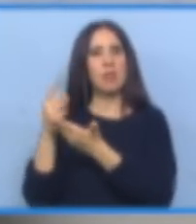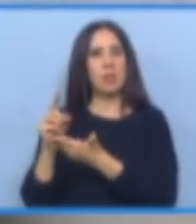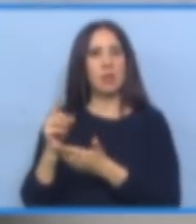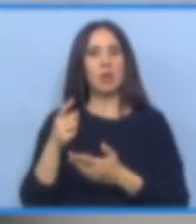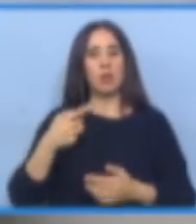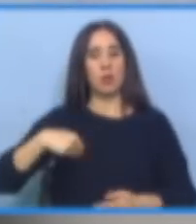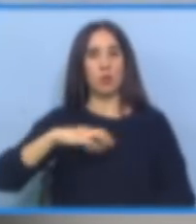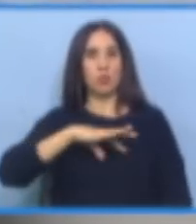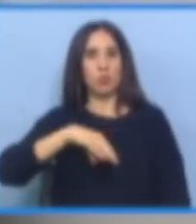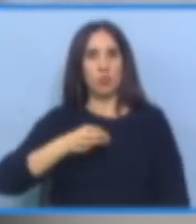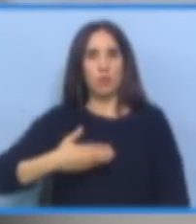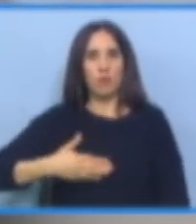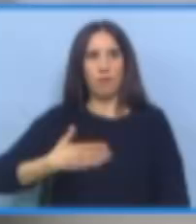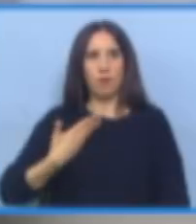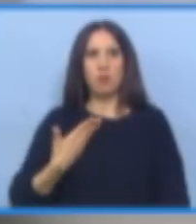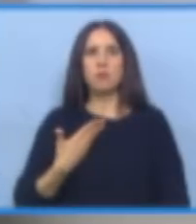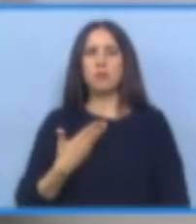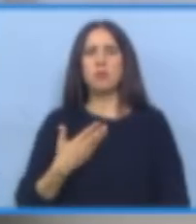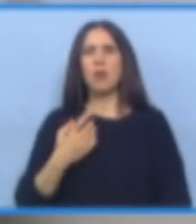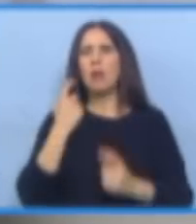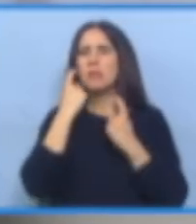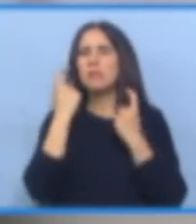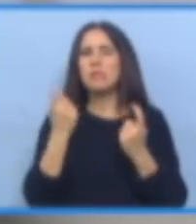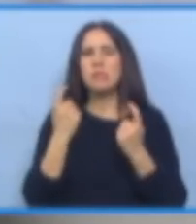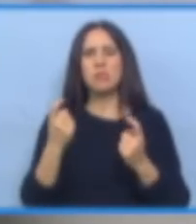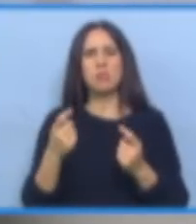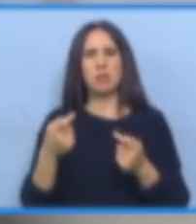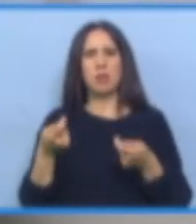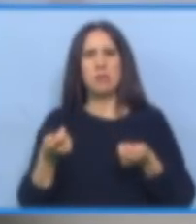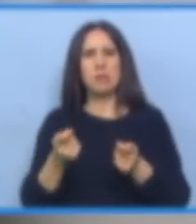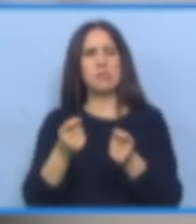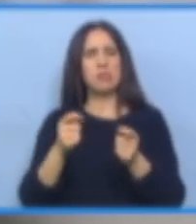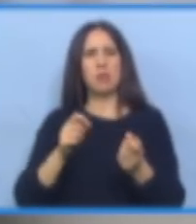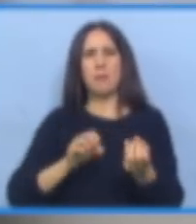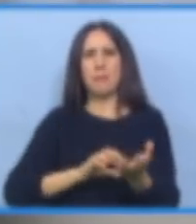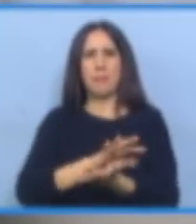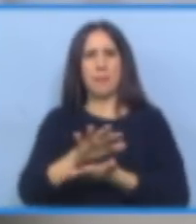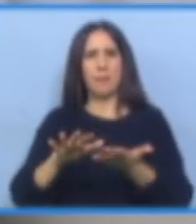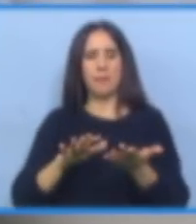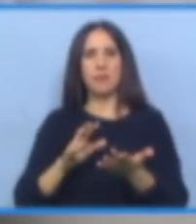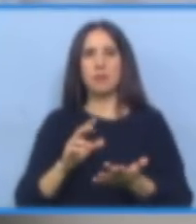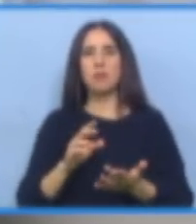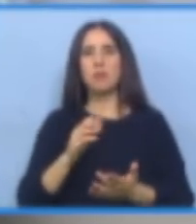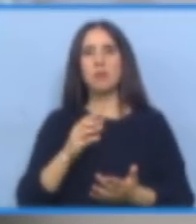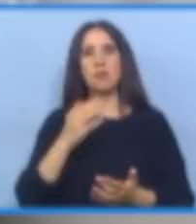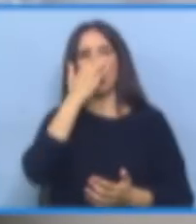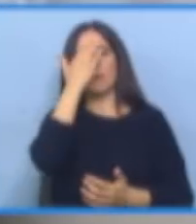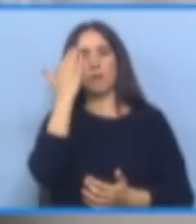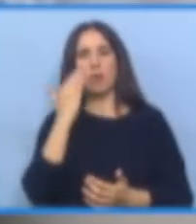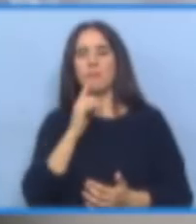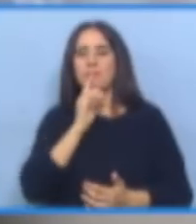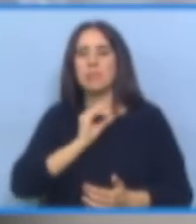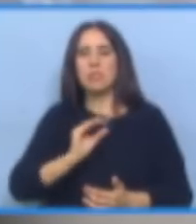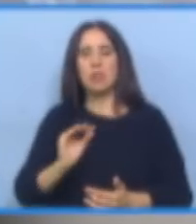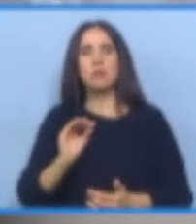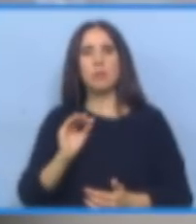no mundo em que vivemos, cheios de barulho, de estímulos, de confusões, temos dificuldade em fazer silêncio